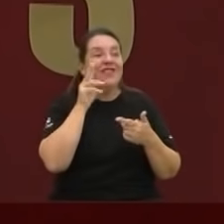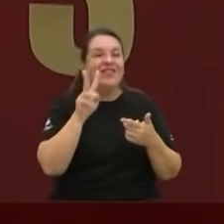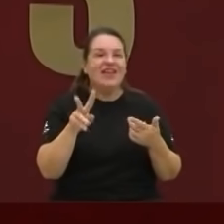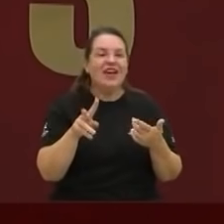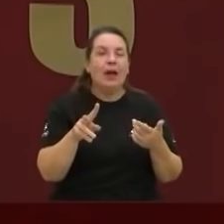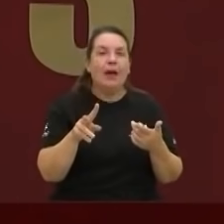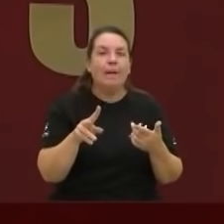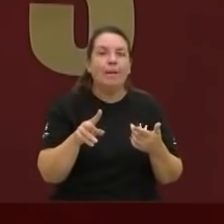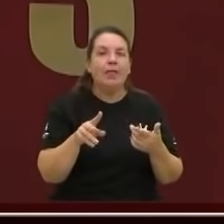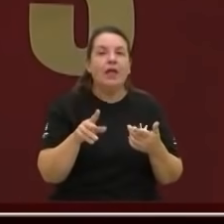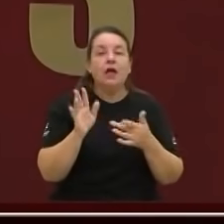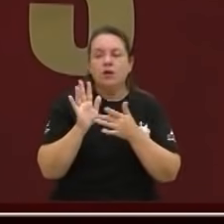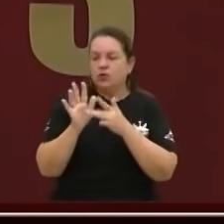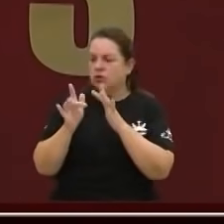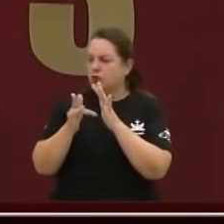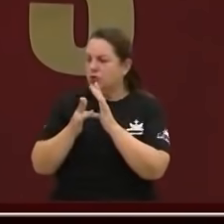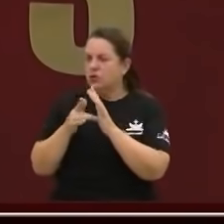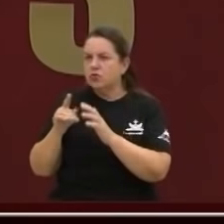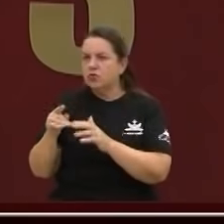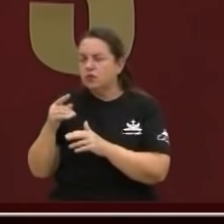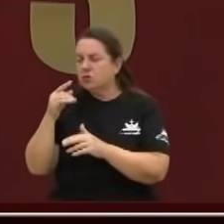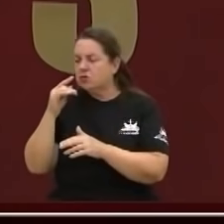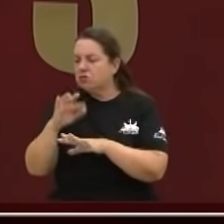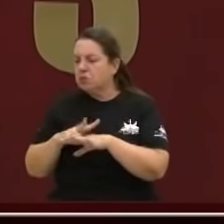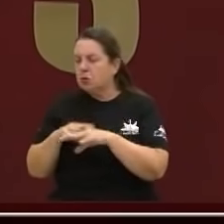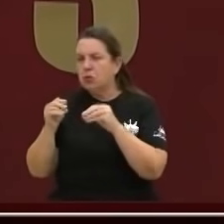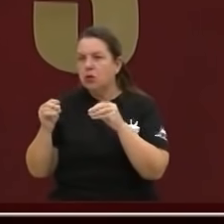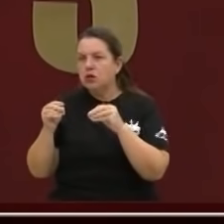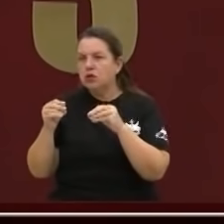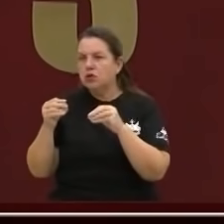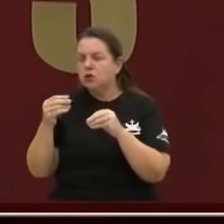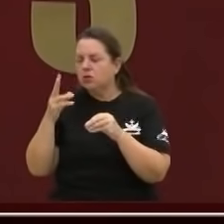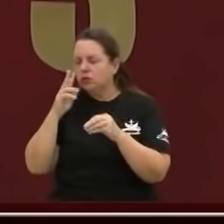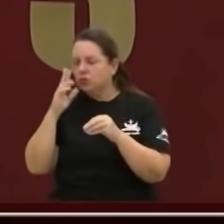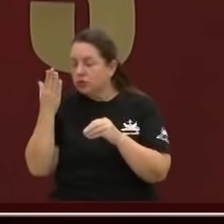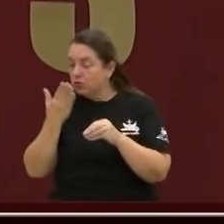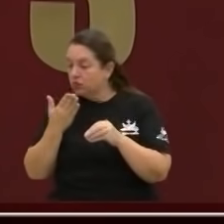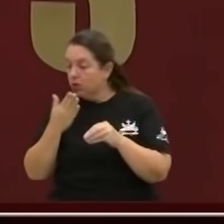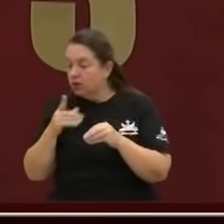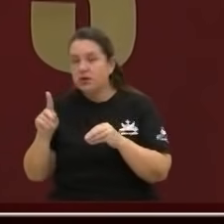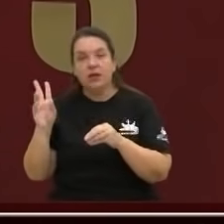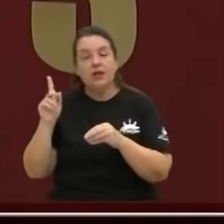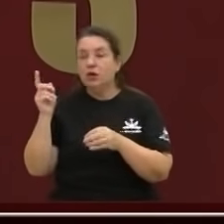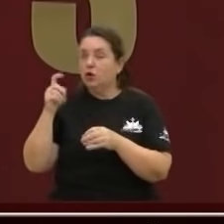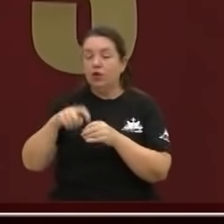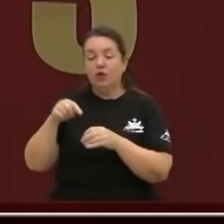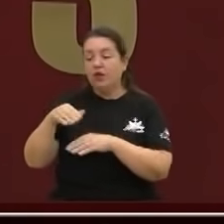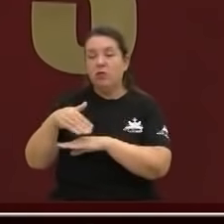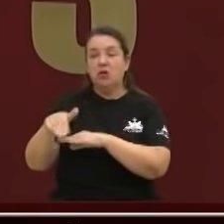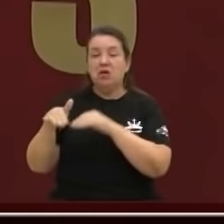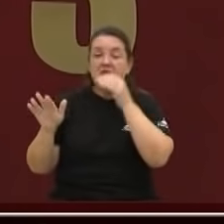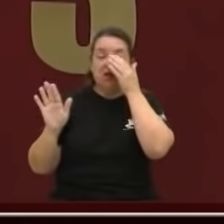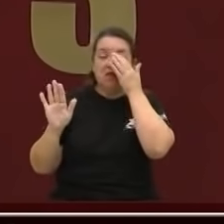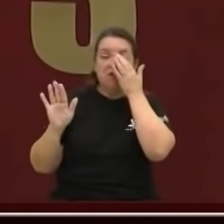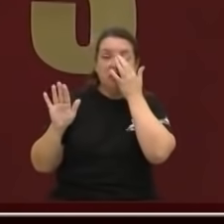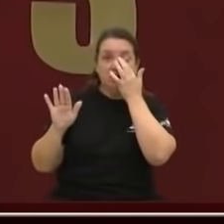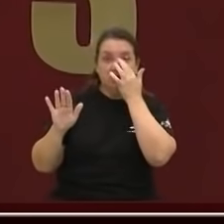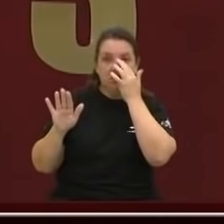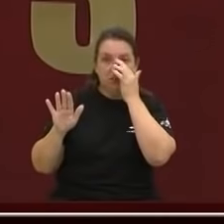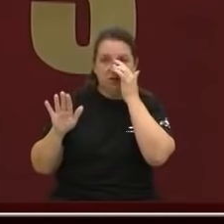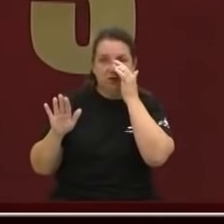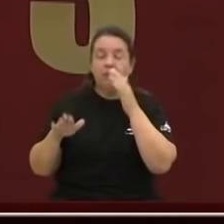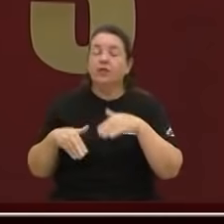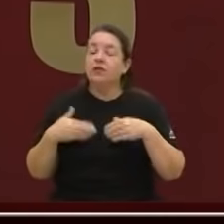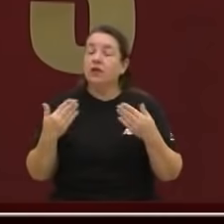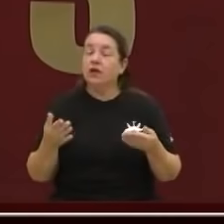Porque se Jesus curasse os olhos, ele não voltaria mais à beira do caminho, não seria mais mendigo.